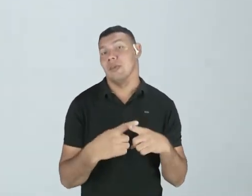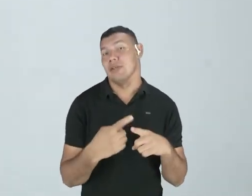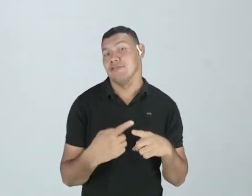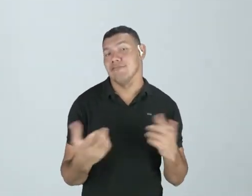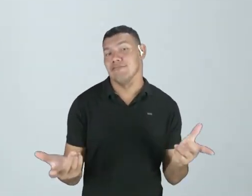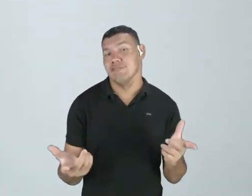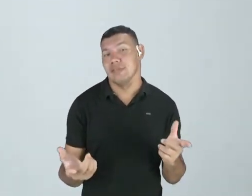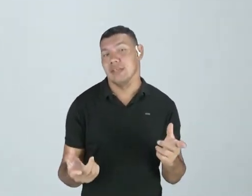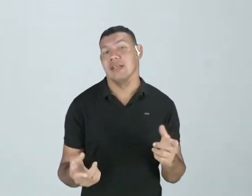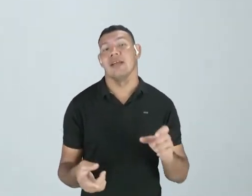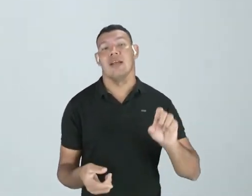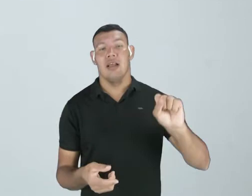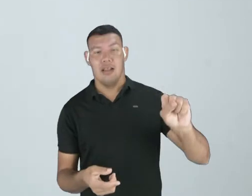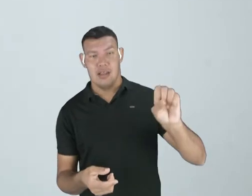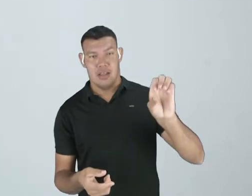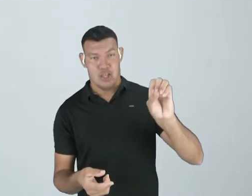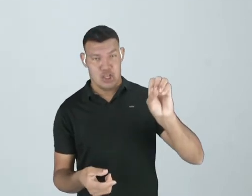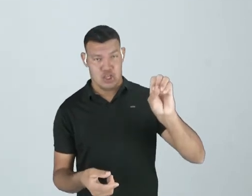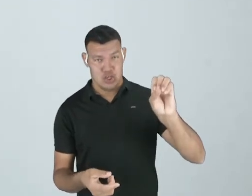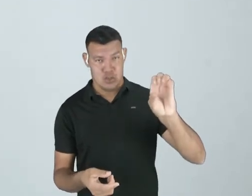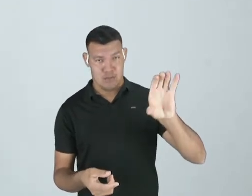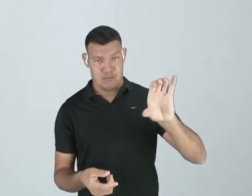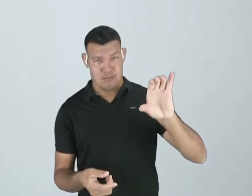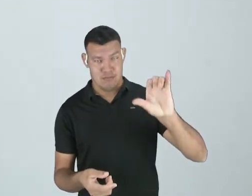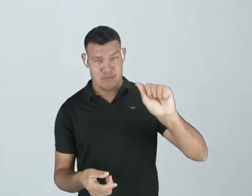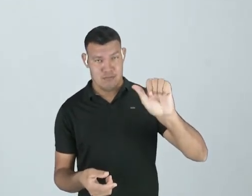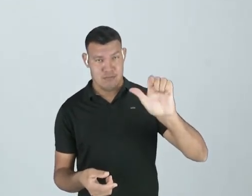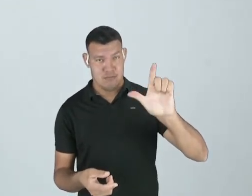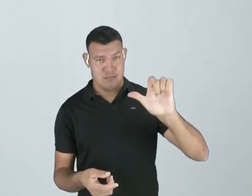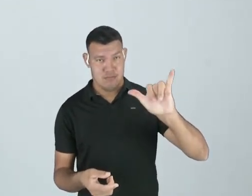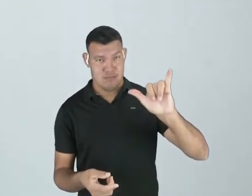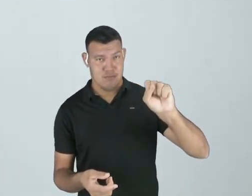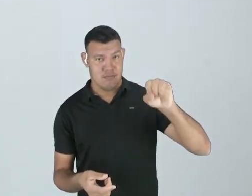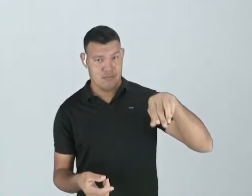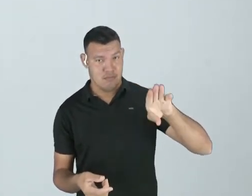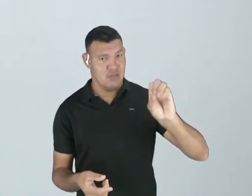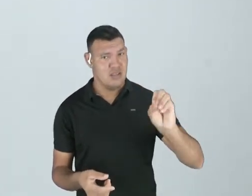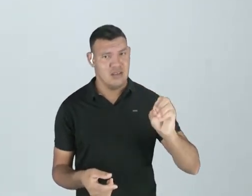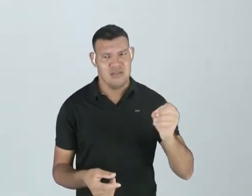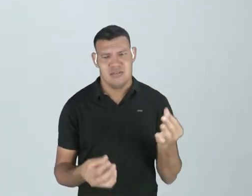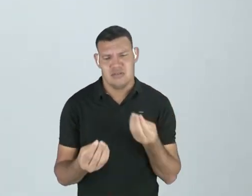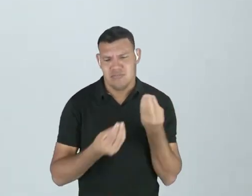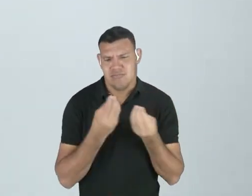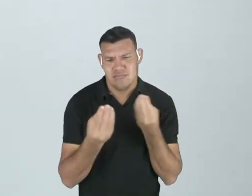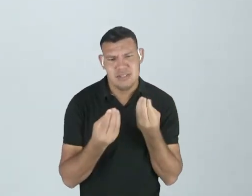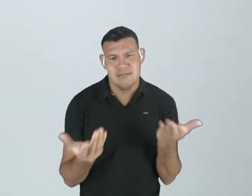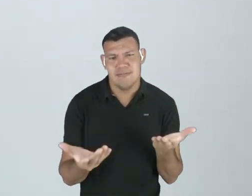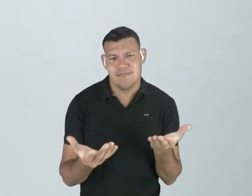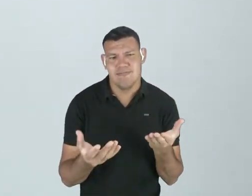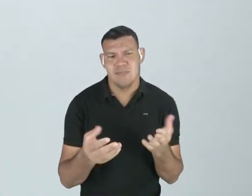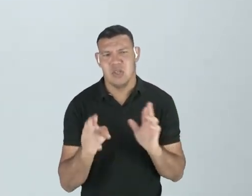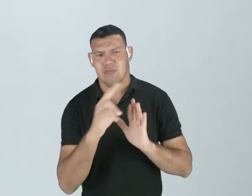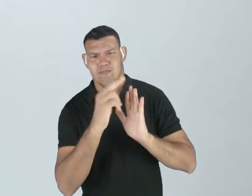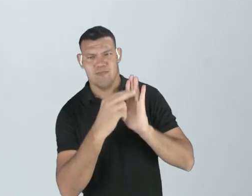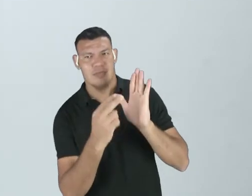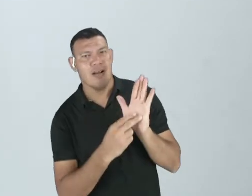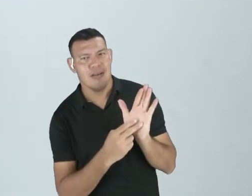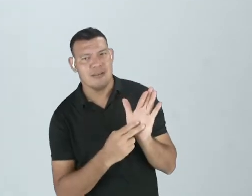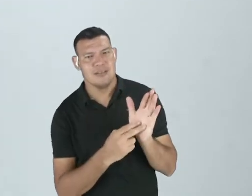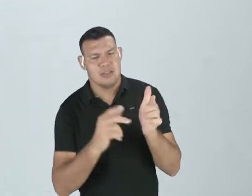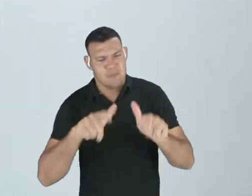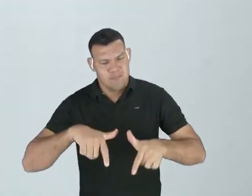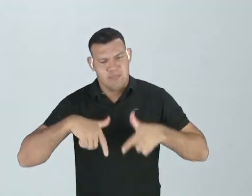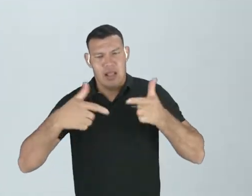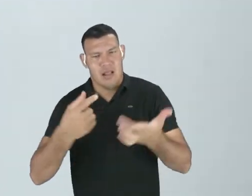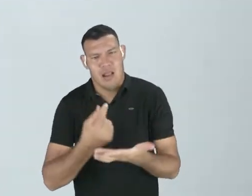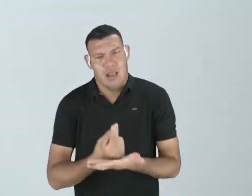eles criticavam o capitalismo, mas eles não apresentavam medidas que fossem cabíveis de se combater o